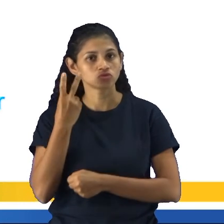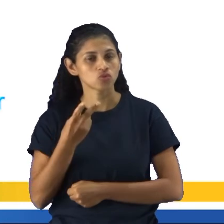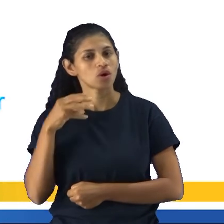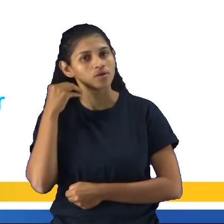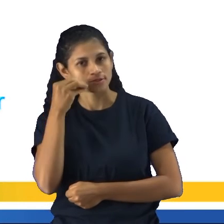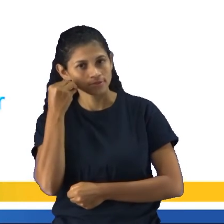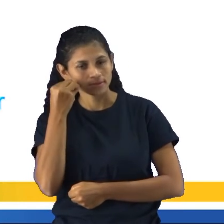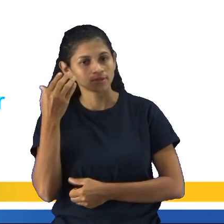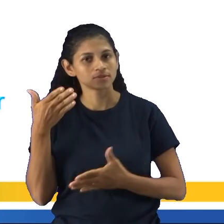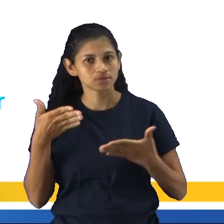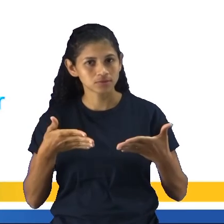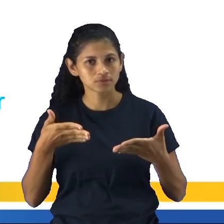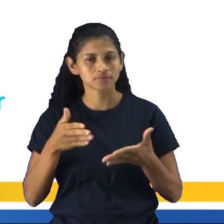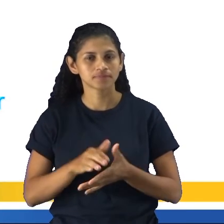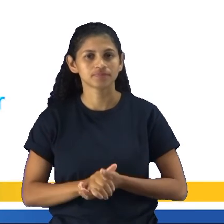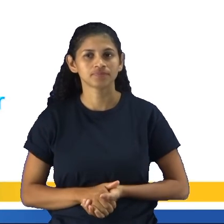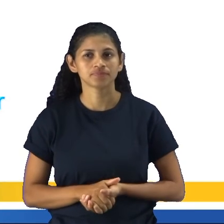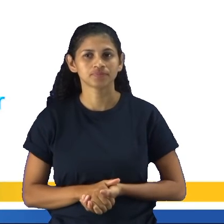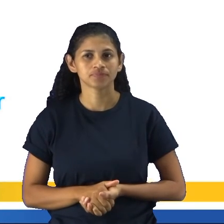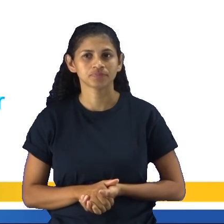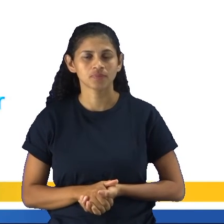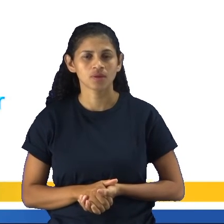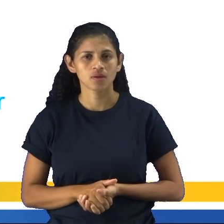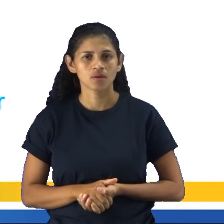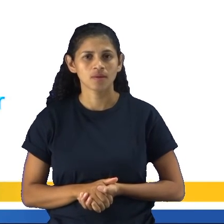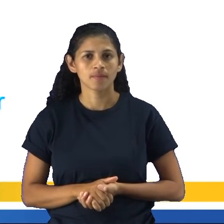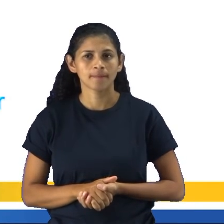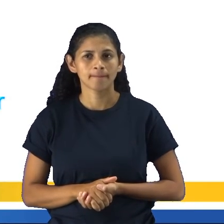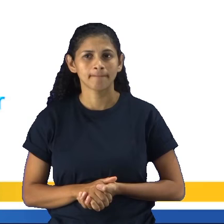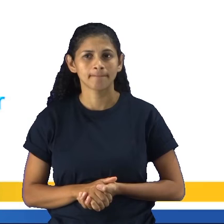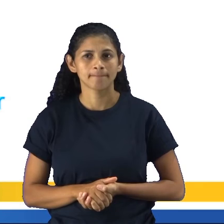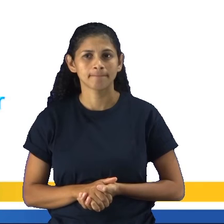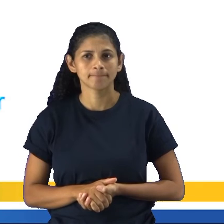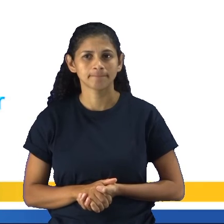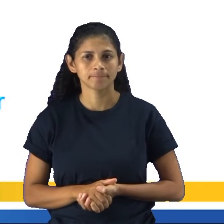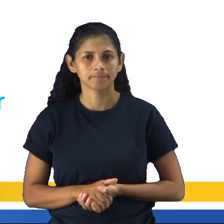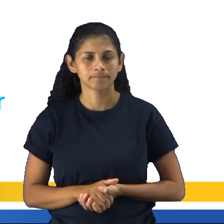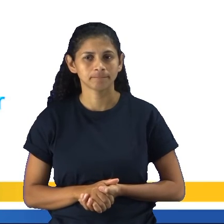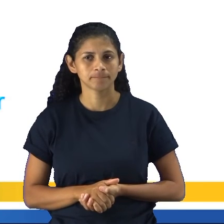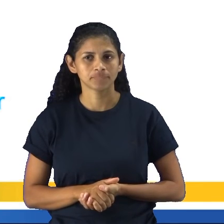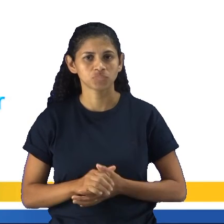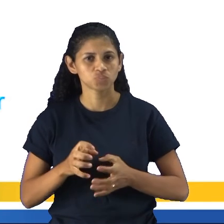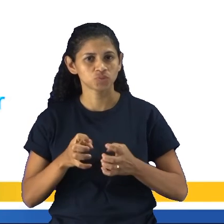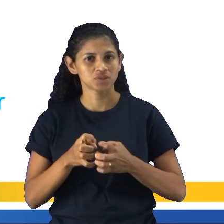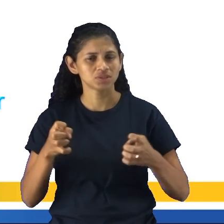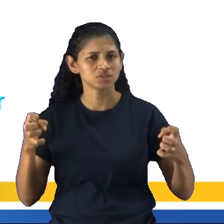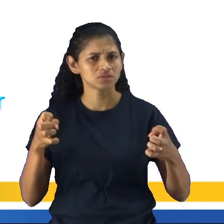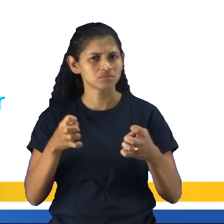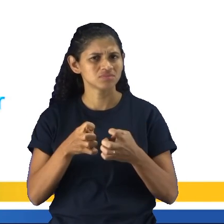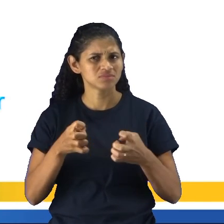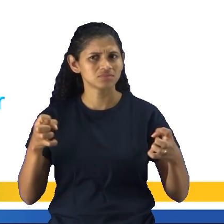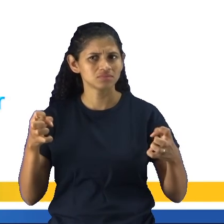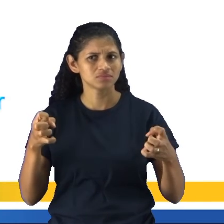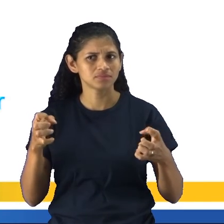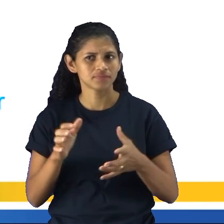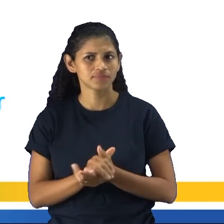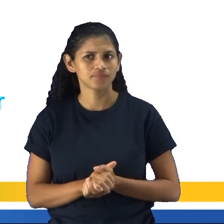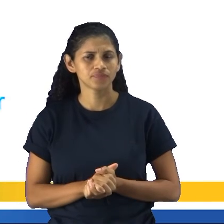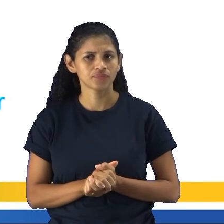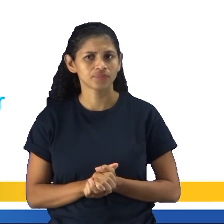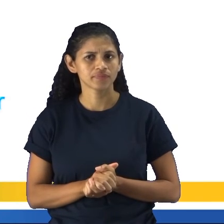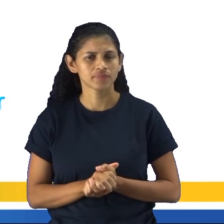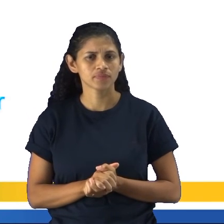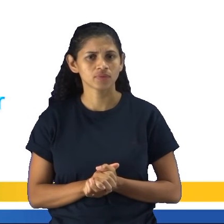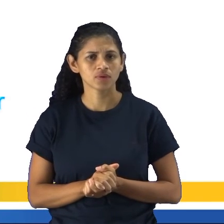mais difícil para você, criança, compreender. E elasticidade, esse é muito fácil, né?